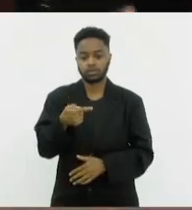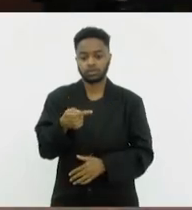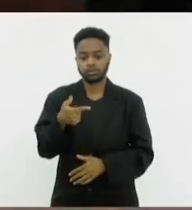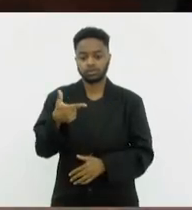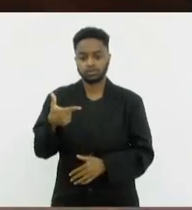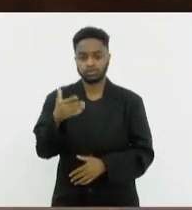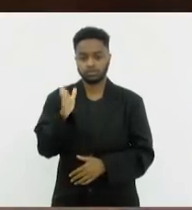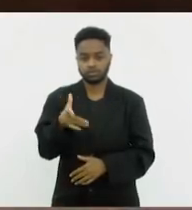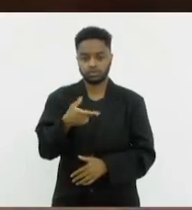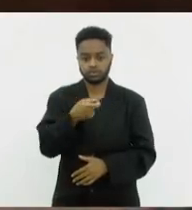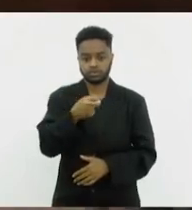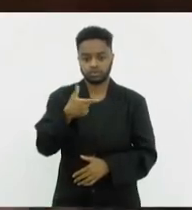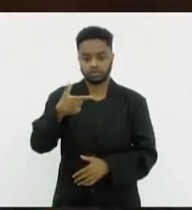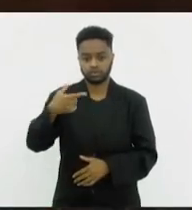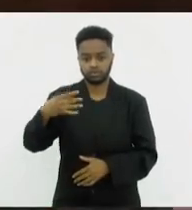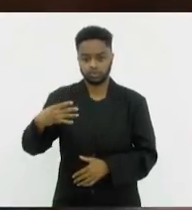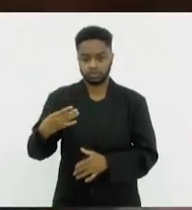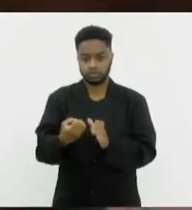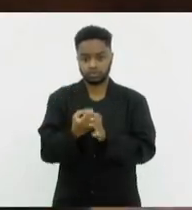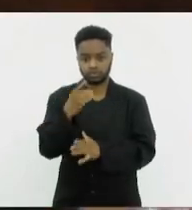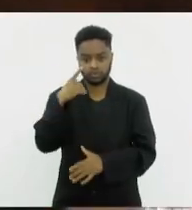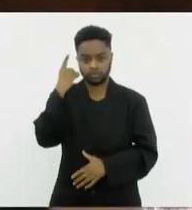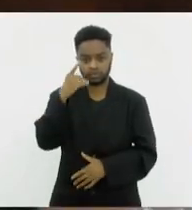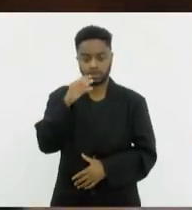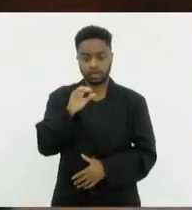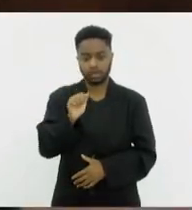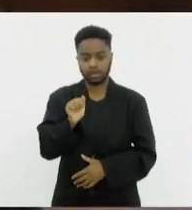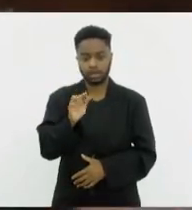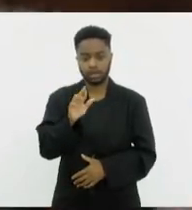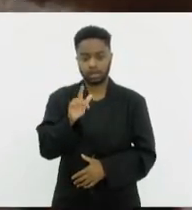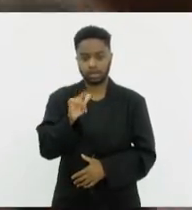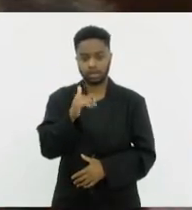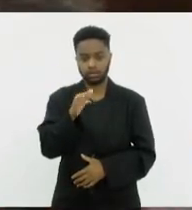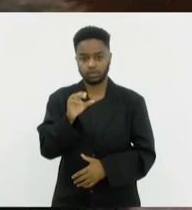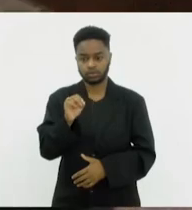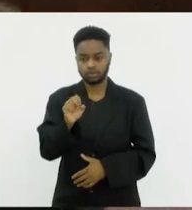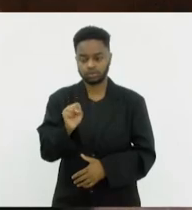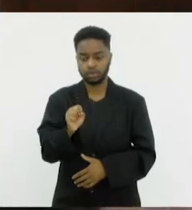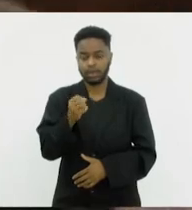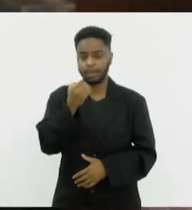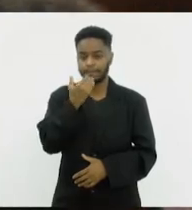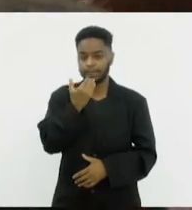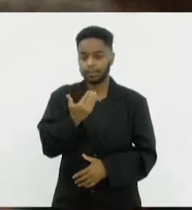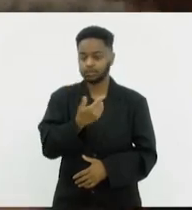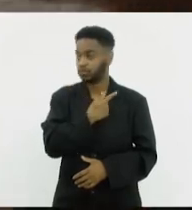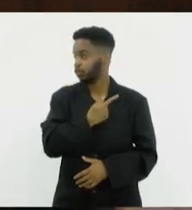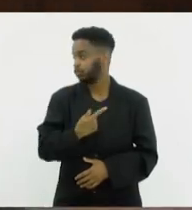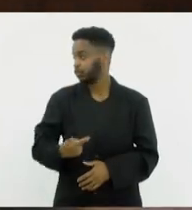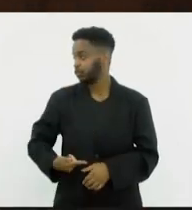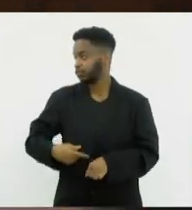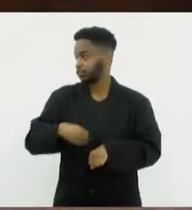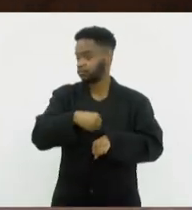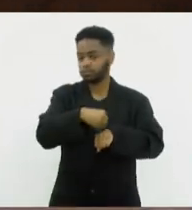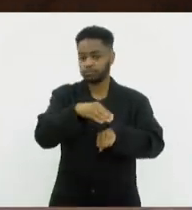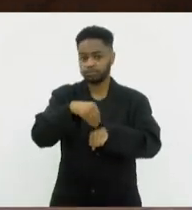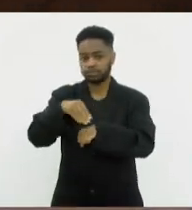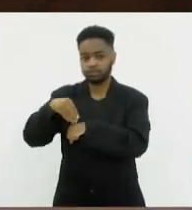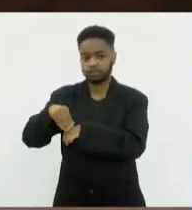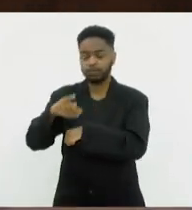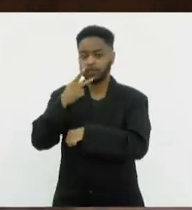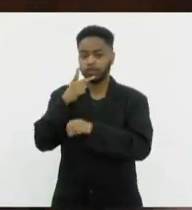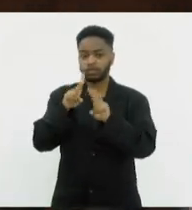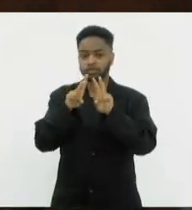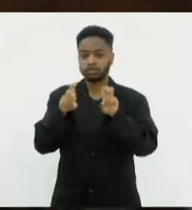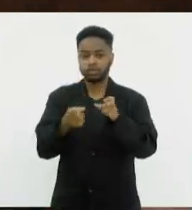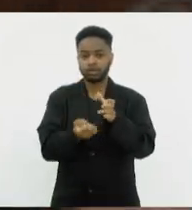272/2024, de autoria do deputado Carlinhos BNH, que solicita ao senhor governador o envio de mensagem dispondo sobre a criação